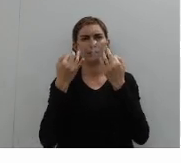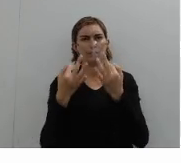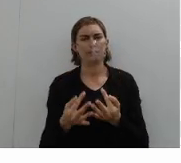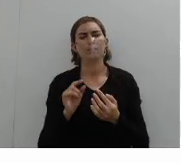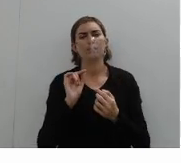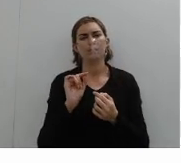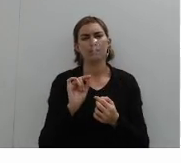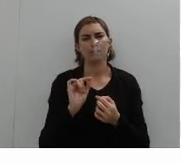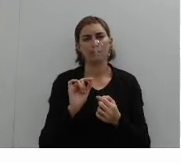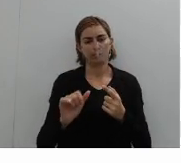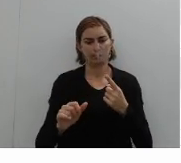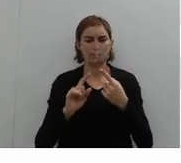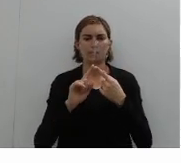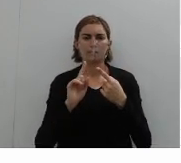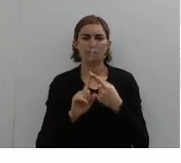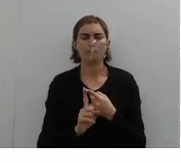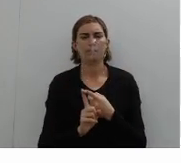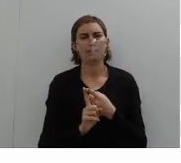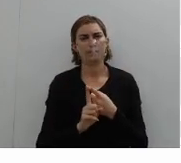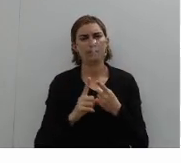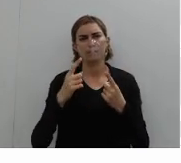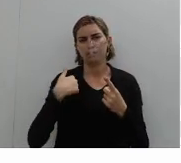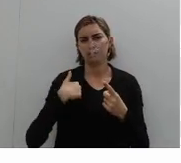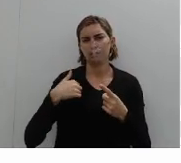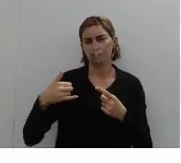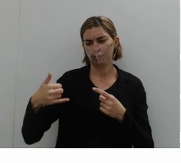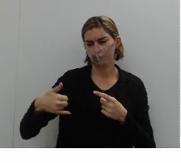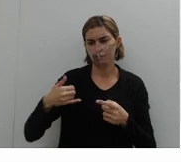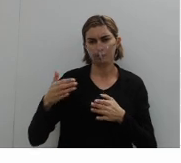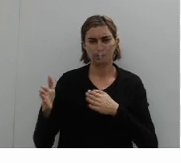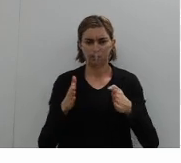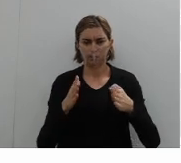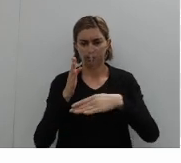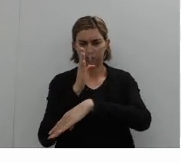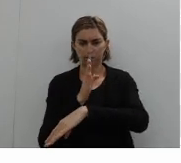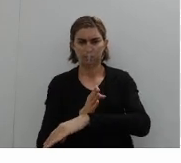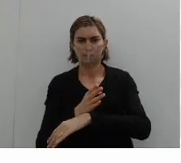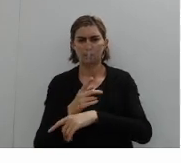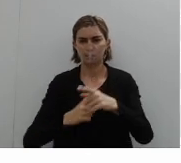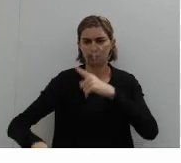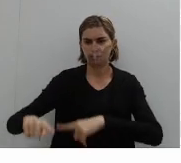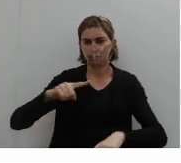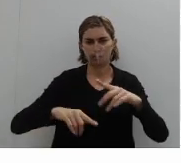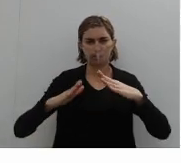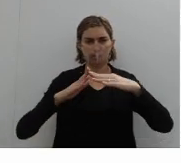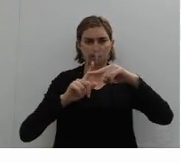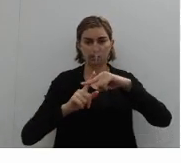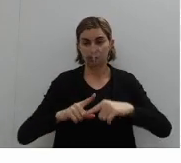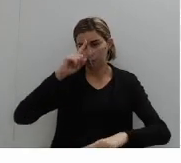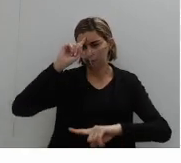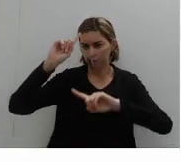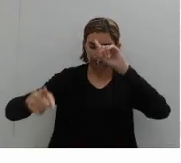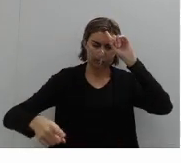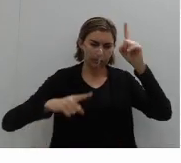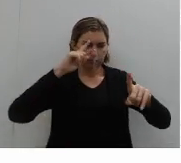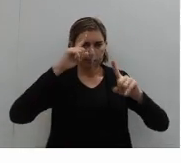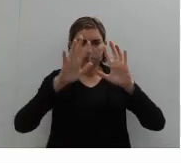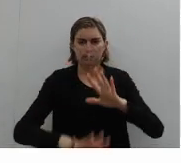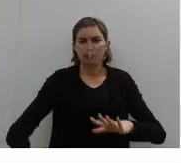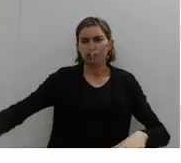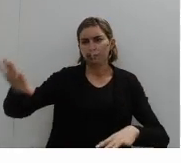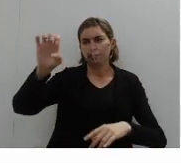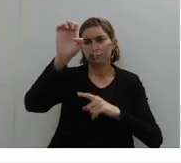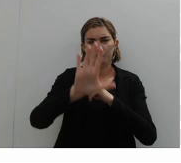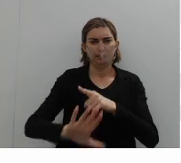quê? Primeiro, gente, nós saímos da Idade Média, que tinha um domínio total da igreja. A igreja dominava toda a